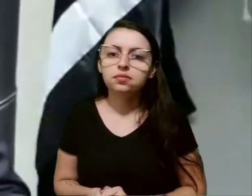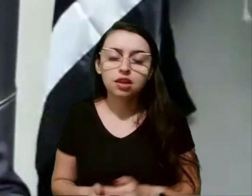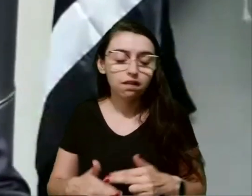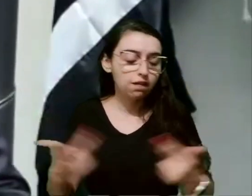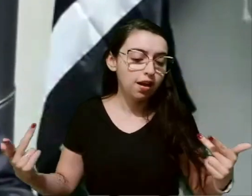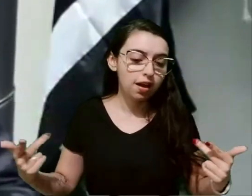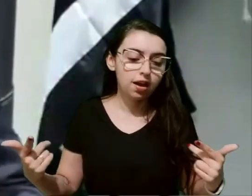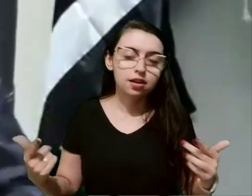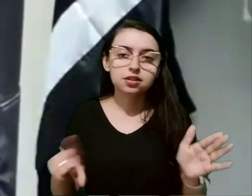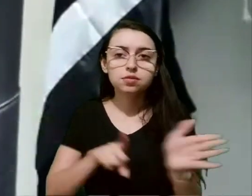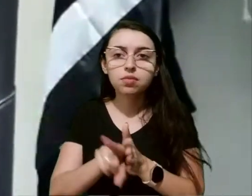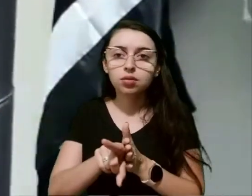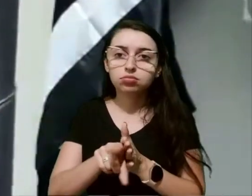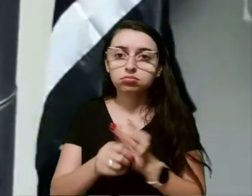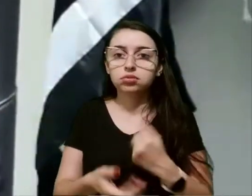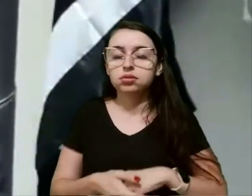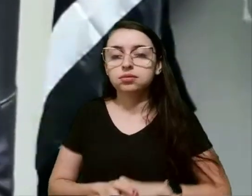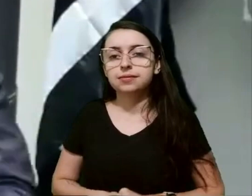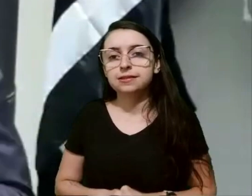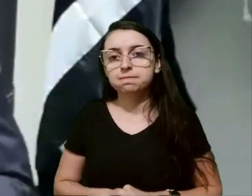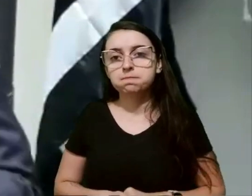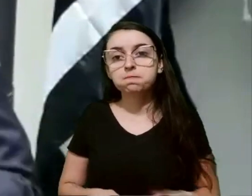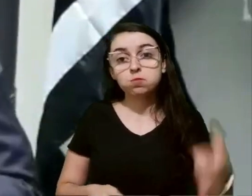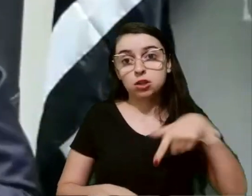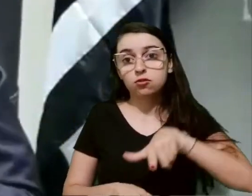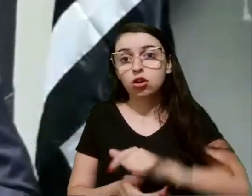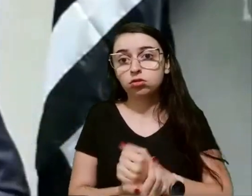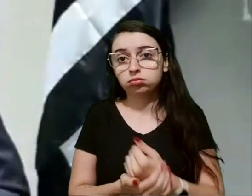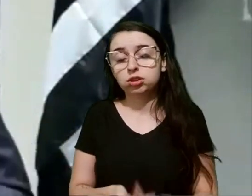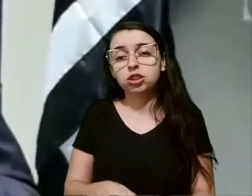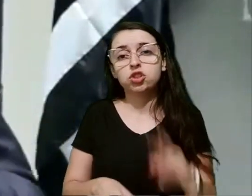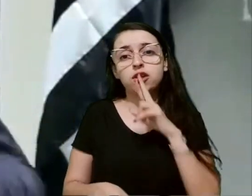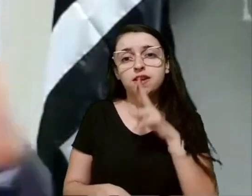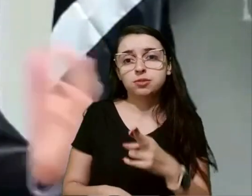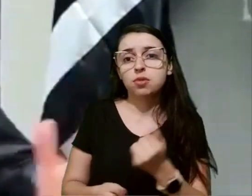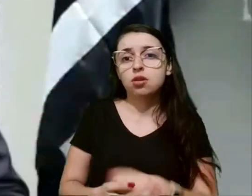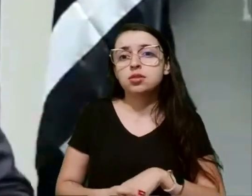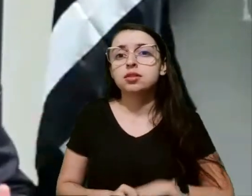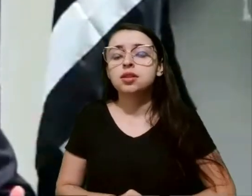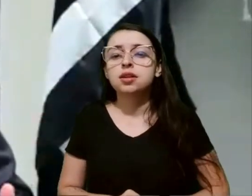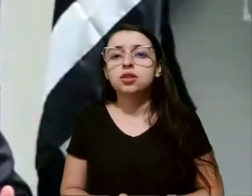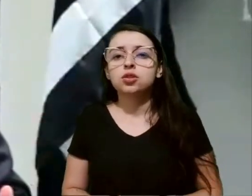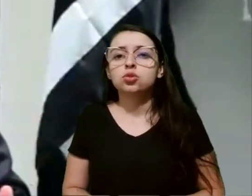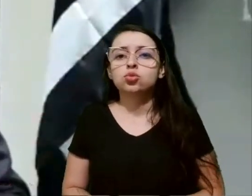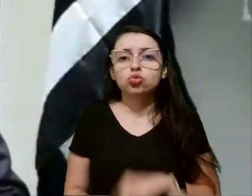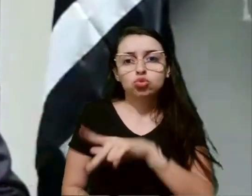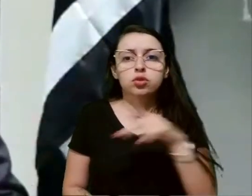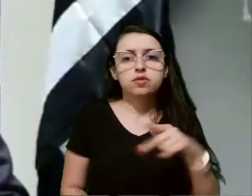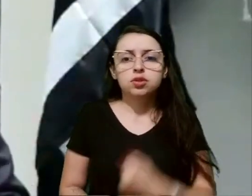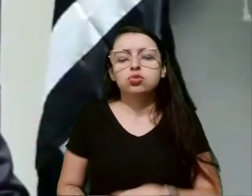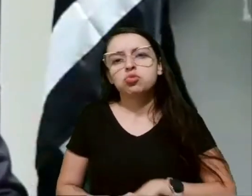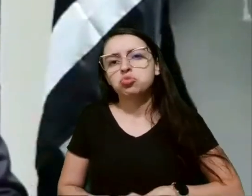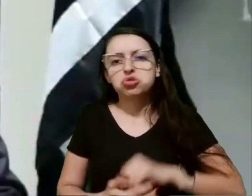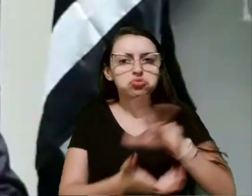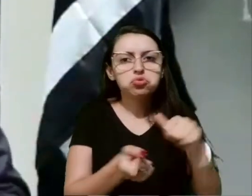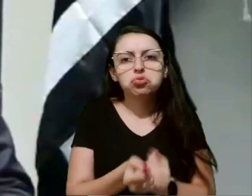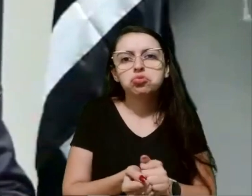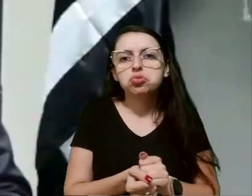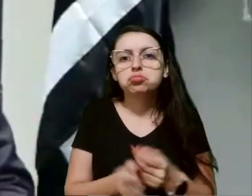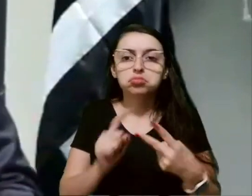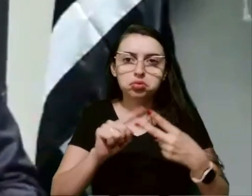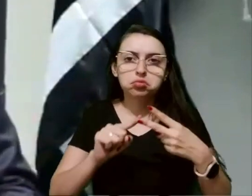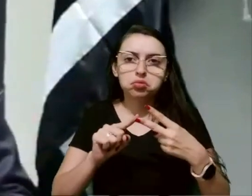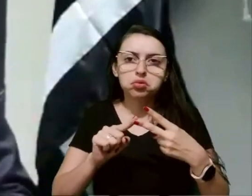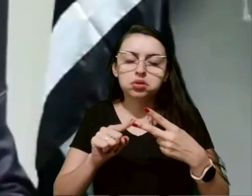né? E o retorno que eu tinha da docência em geral tinham